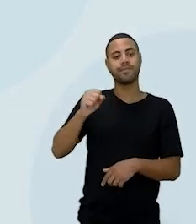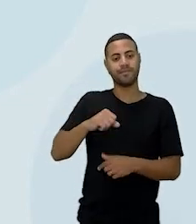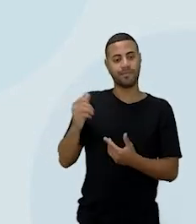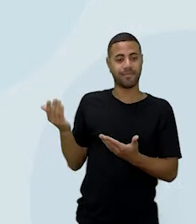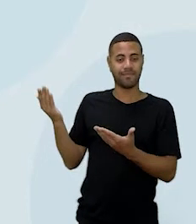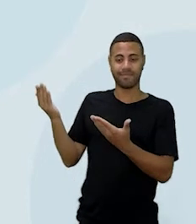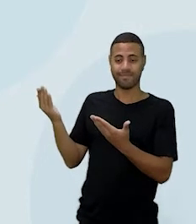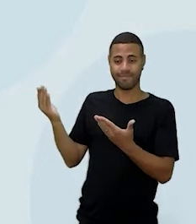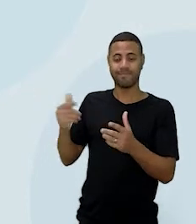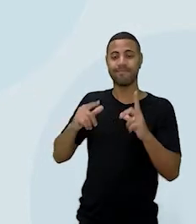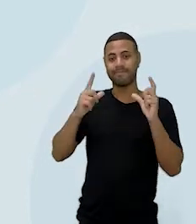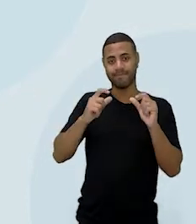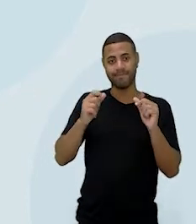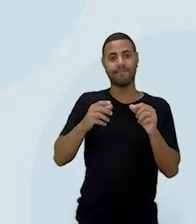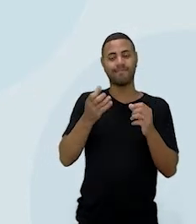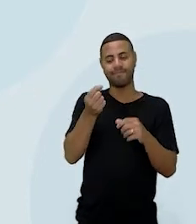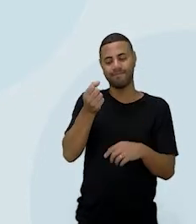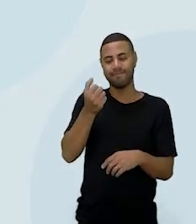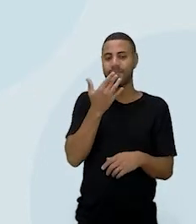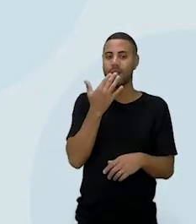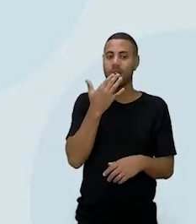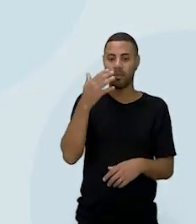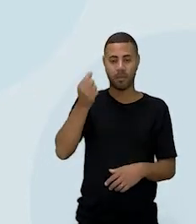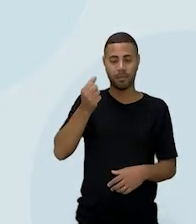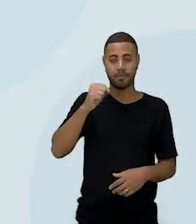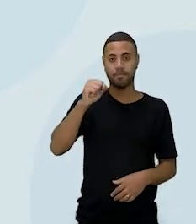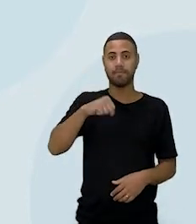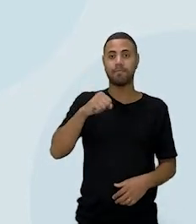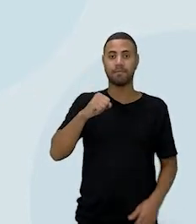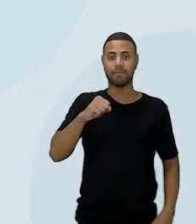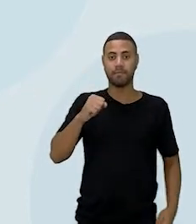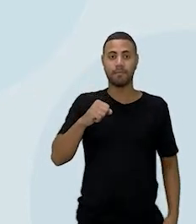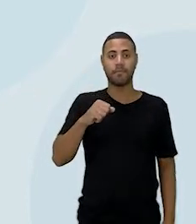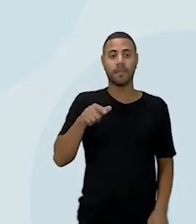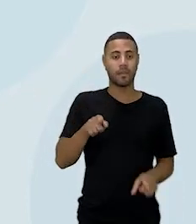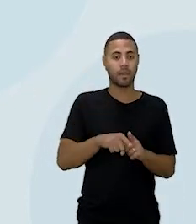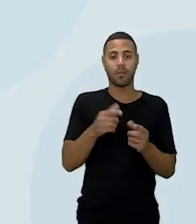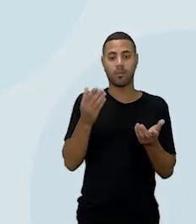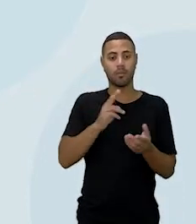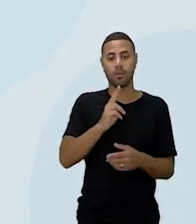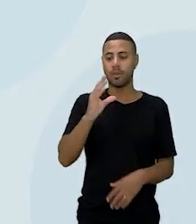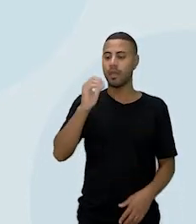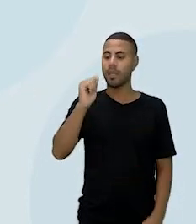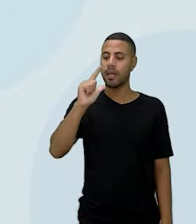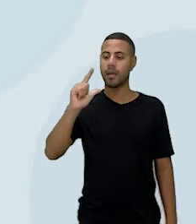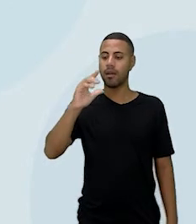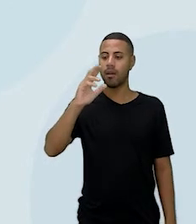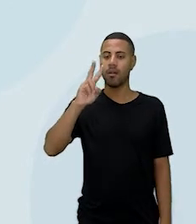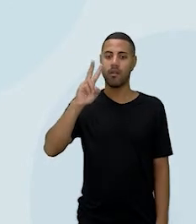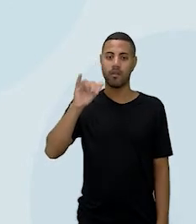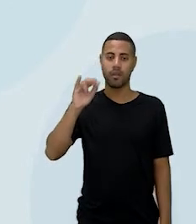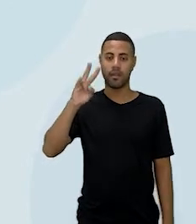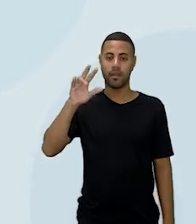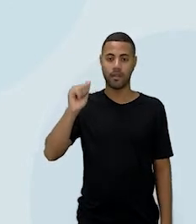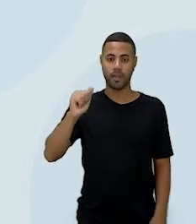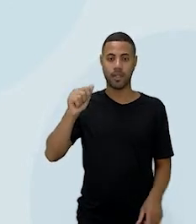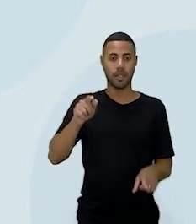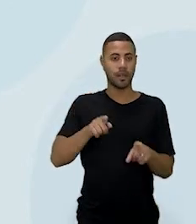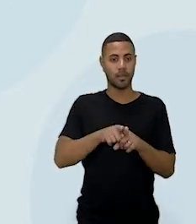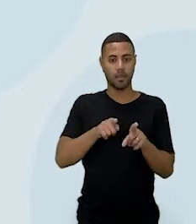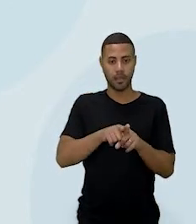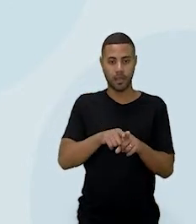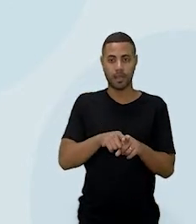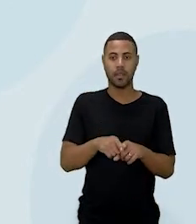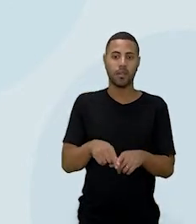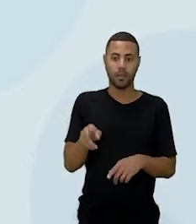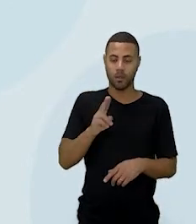ali do material cal, né, da cal, que é chamada cal viva. Sim. Tá? Recebe essa denominação, cal